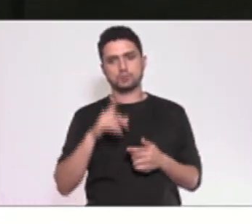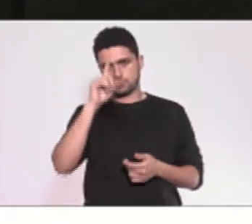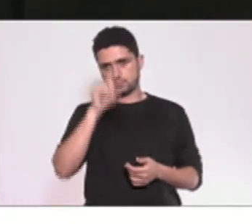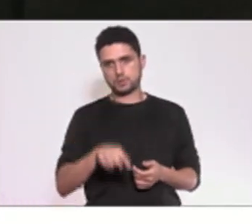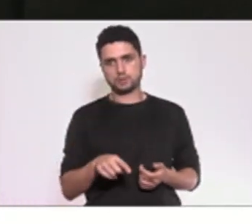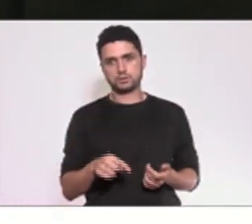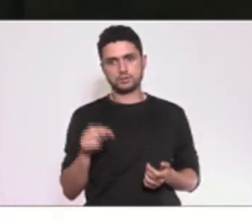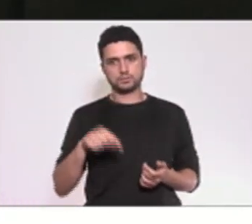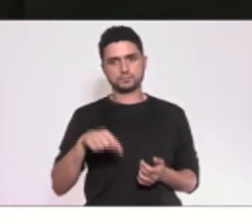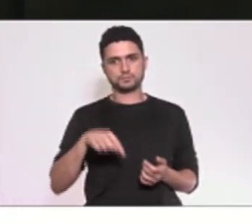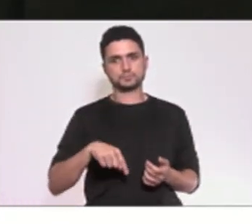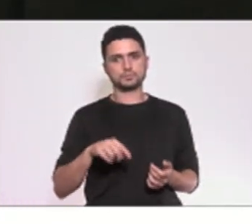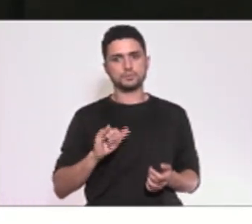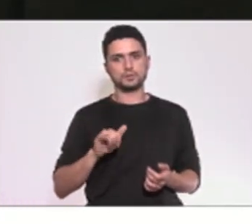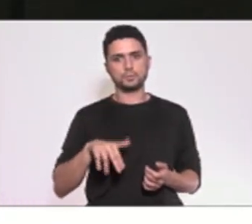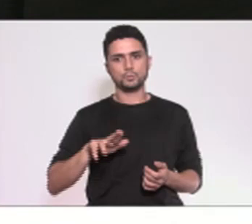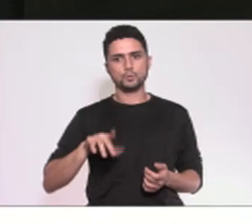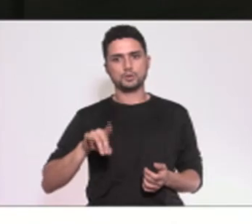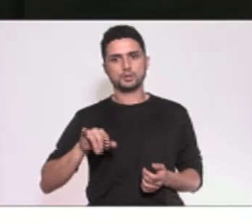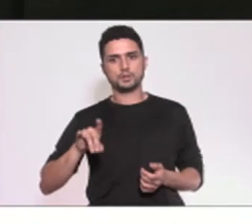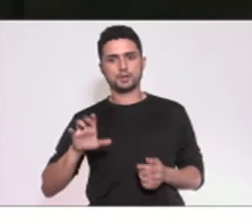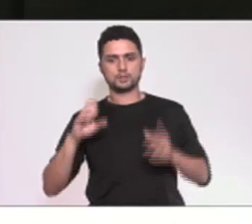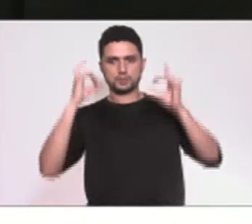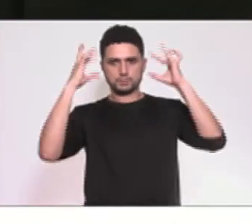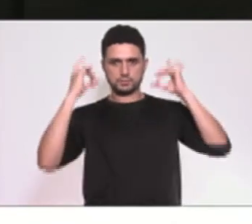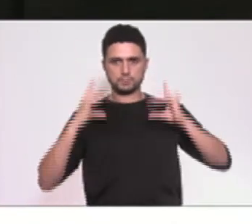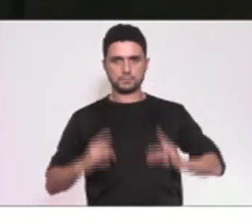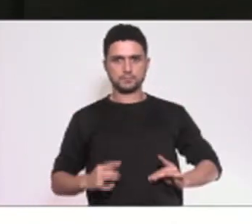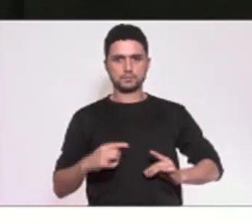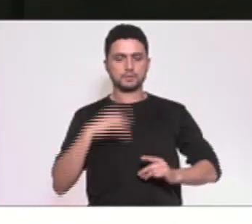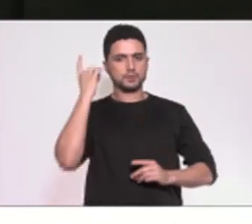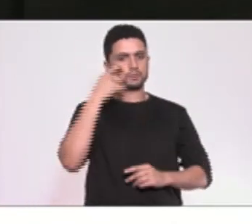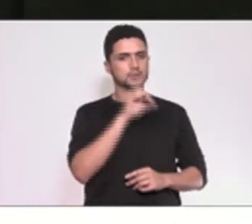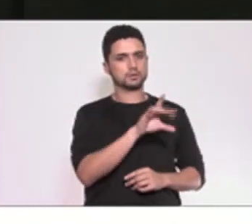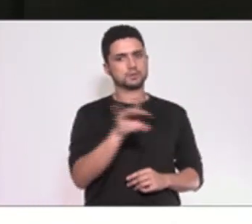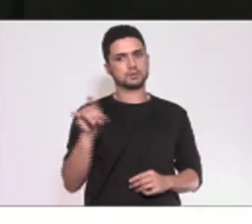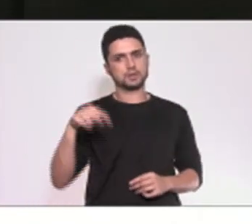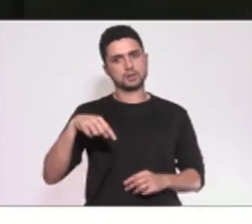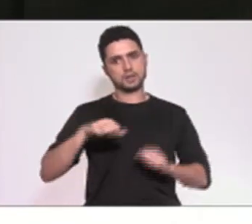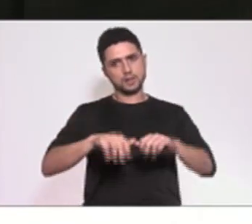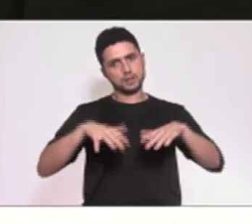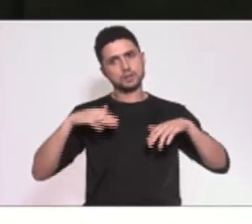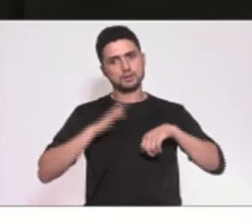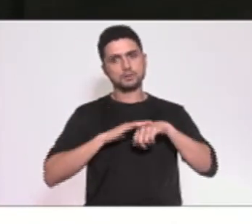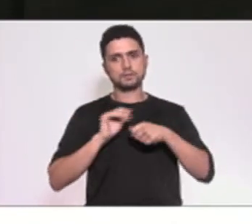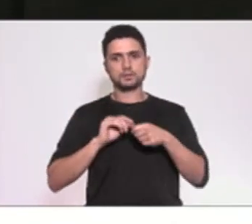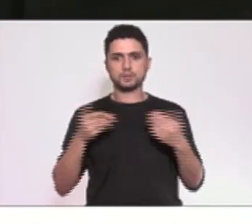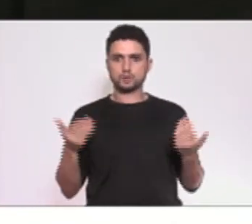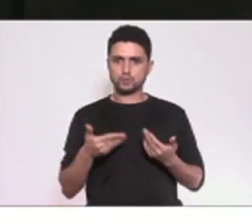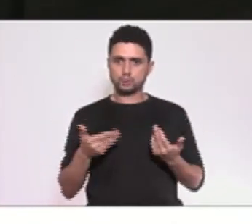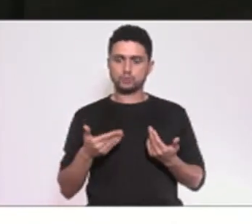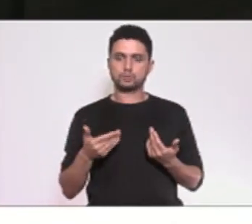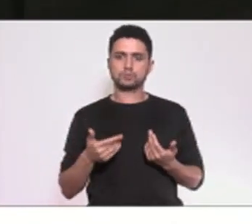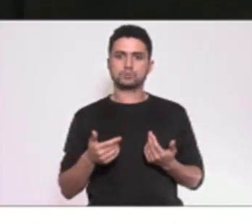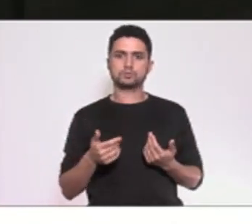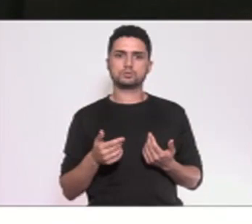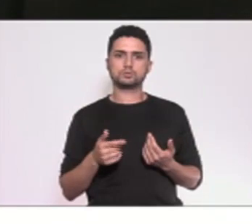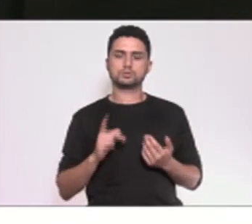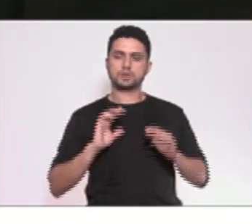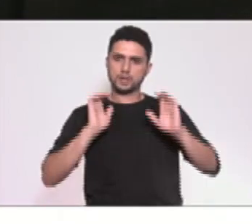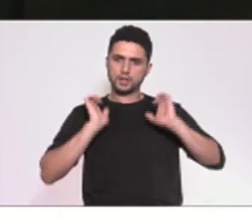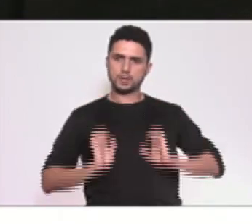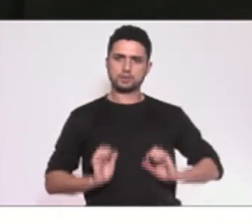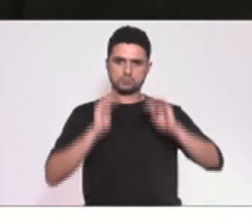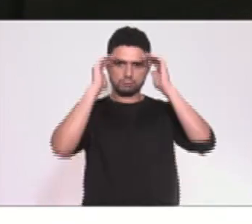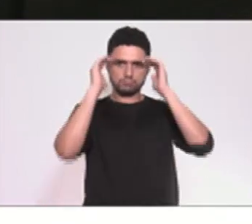a imunidade formal prisional do deputado. E é isso que passa a fazer essa casa no dia de hoje. resguardar, como disse o presidente, a